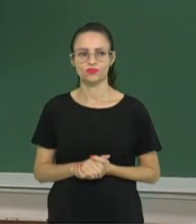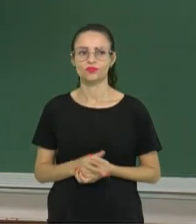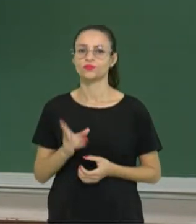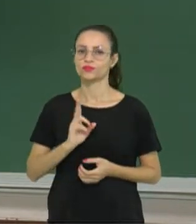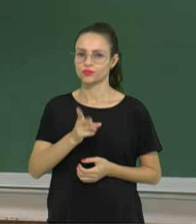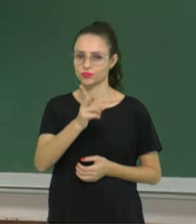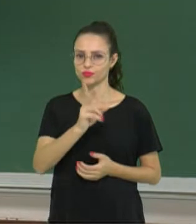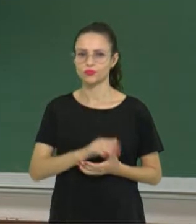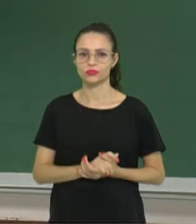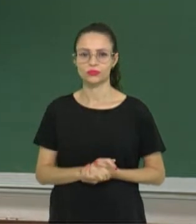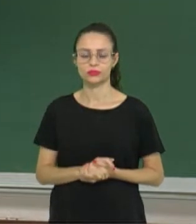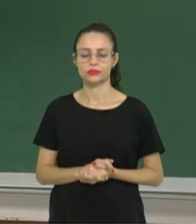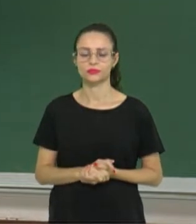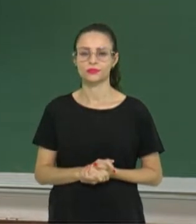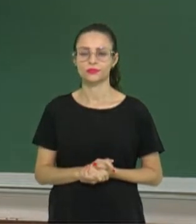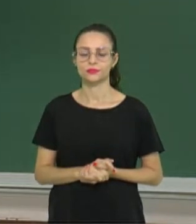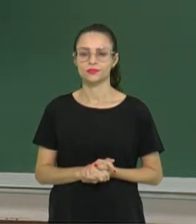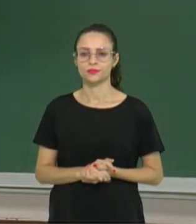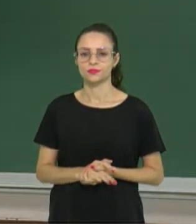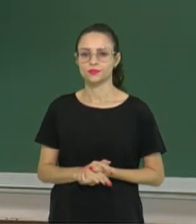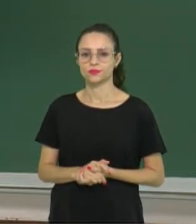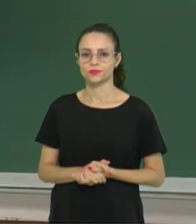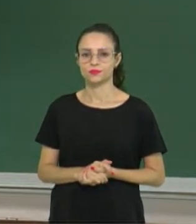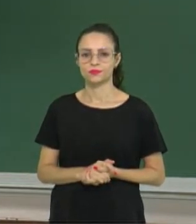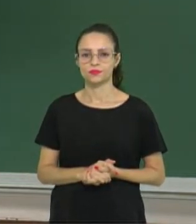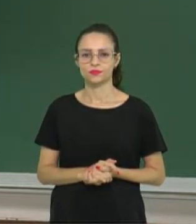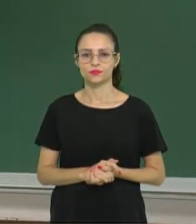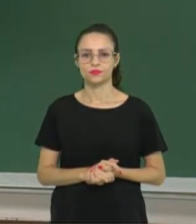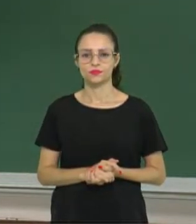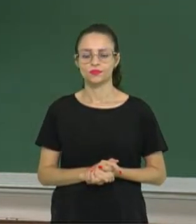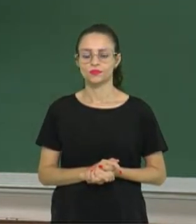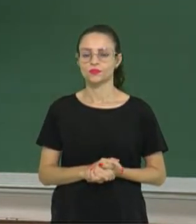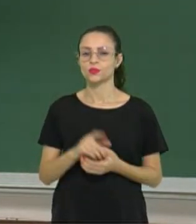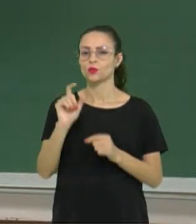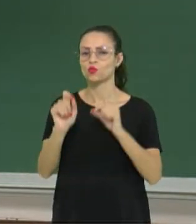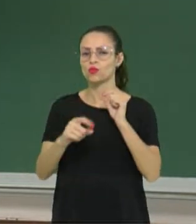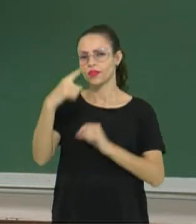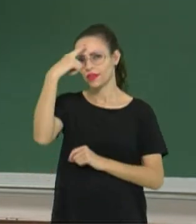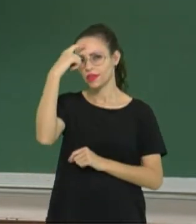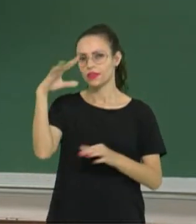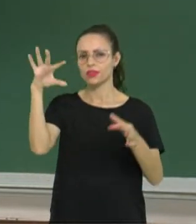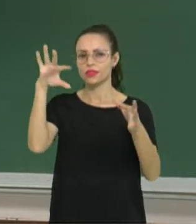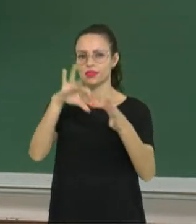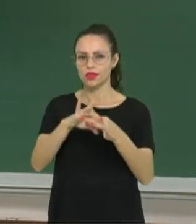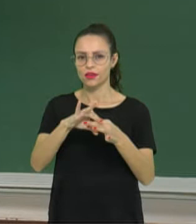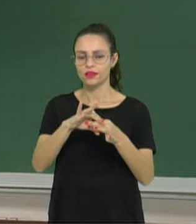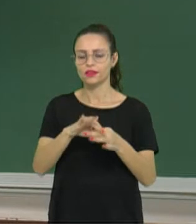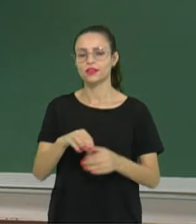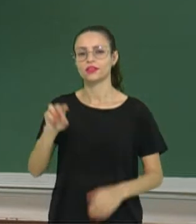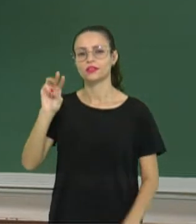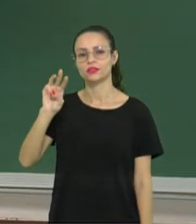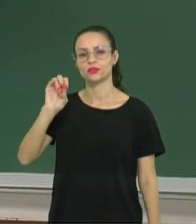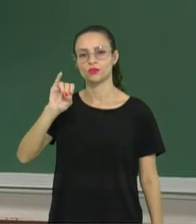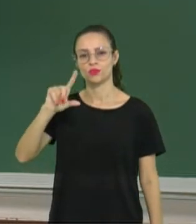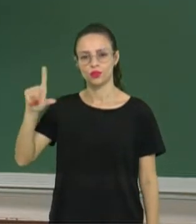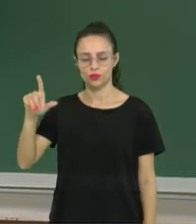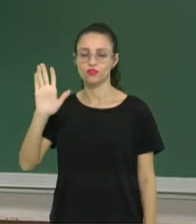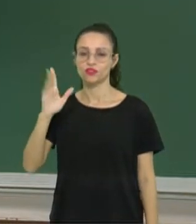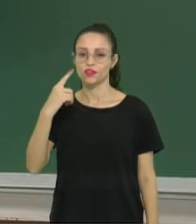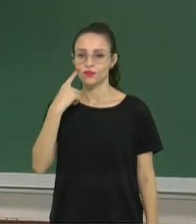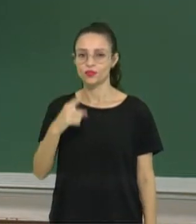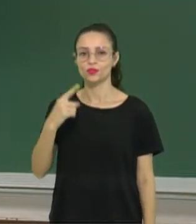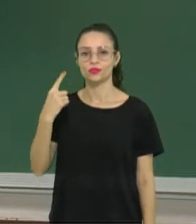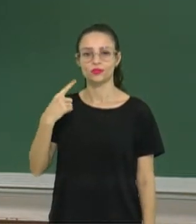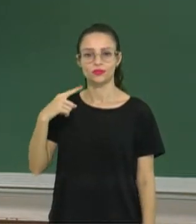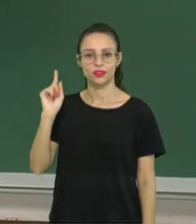Continuando dentro da nossa tirinha, will refers to, qual é a ideia de referência para o will? Nós acabamos de ver na